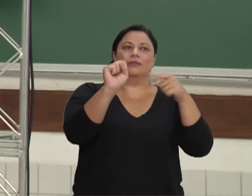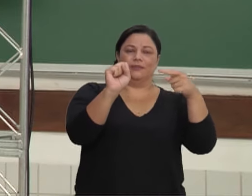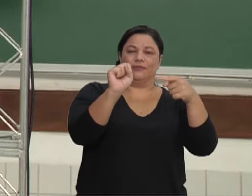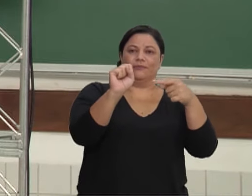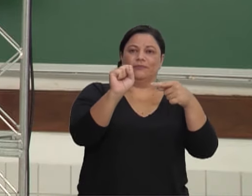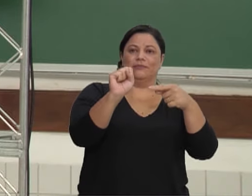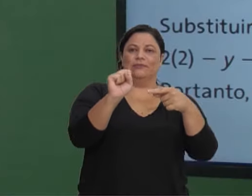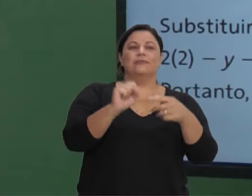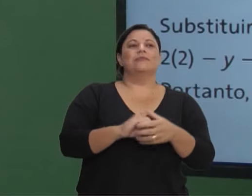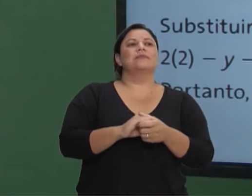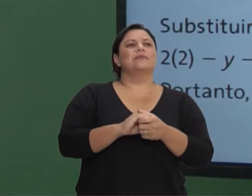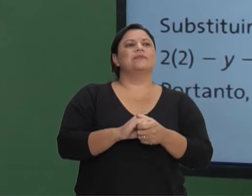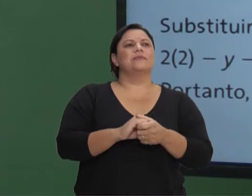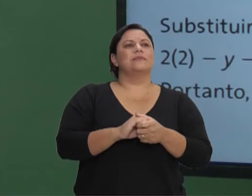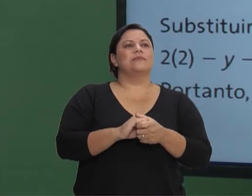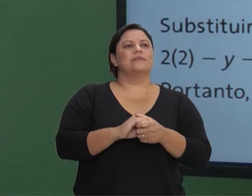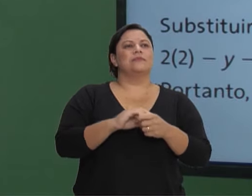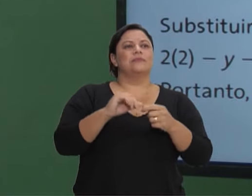As coordenadas do ponto A',